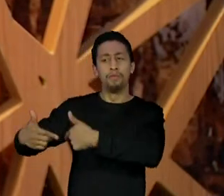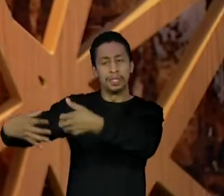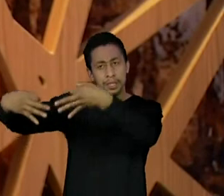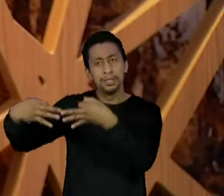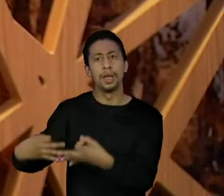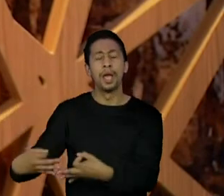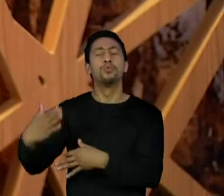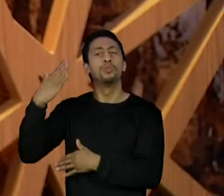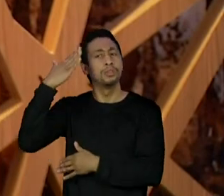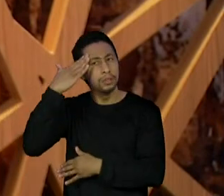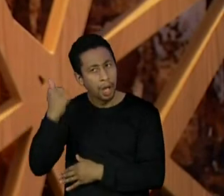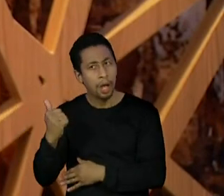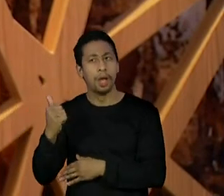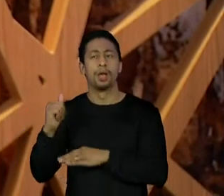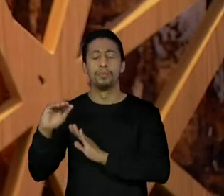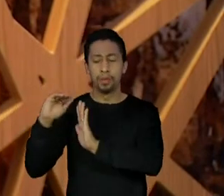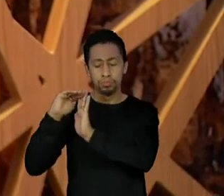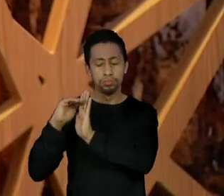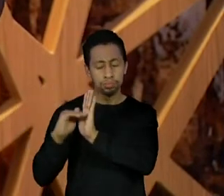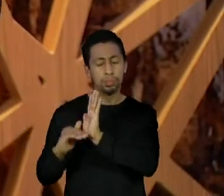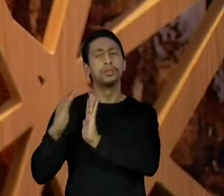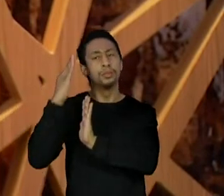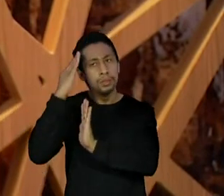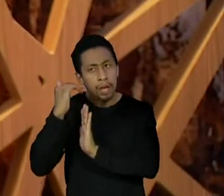sabe do que está em